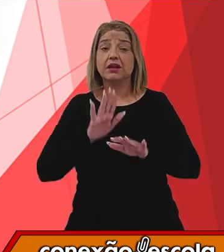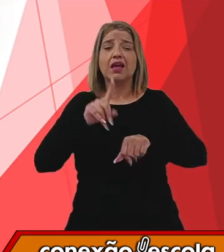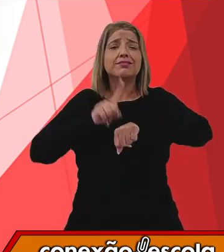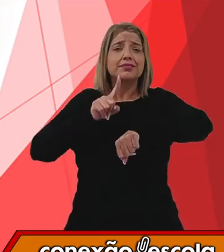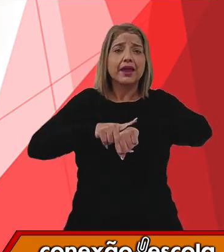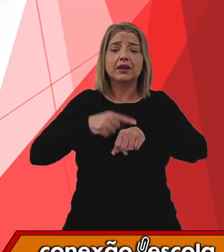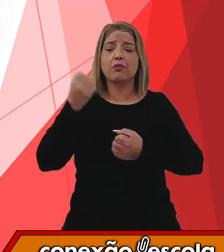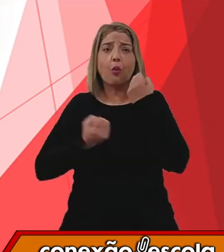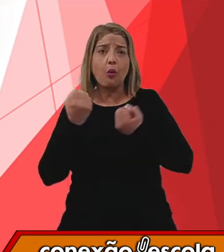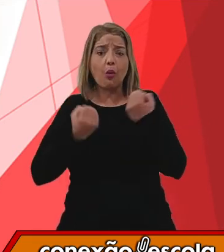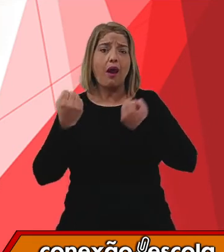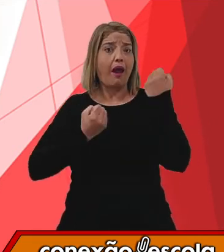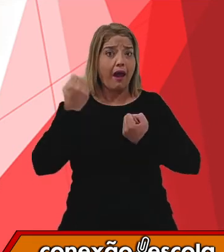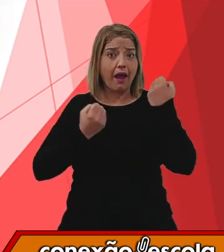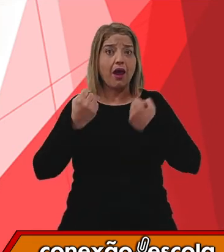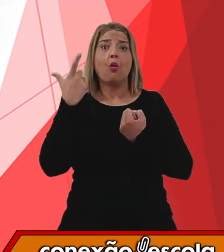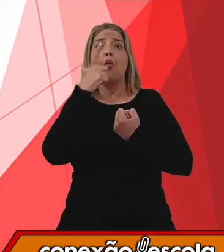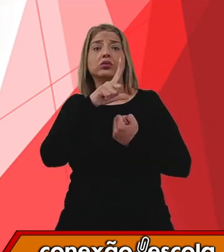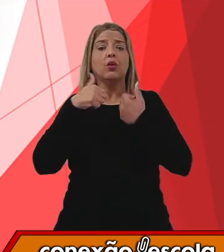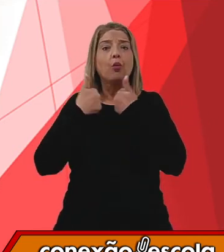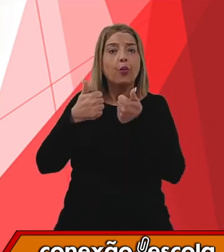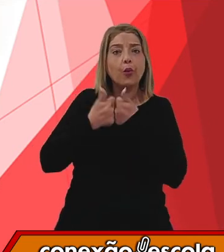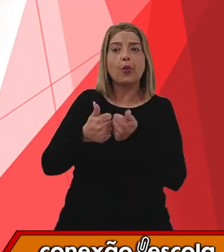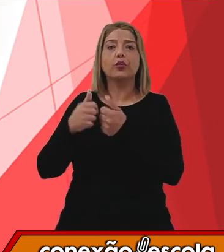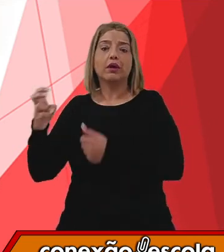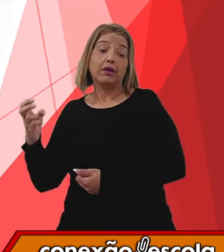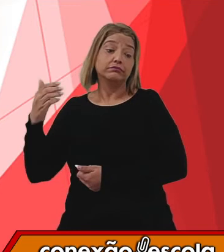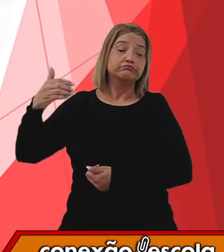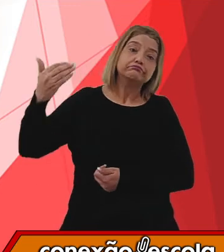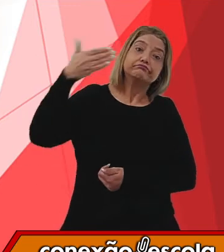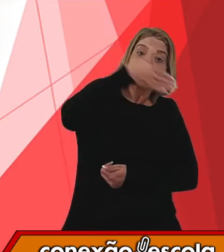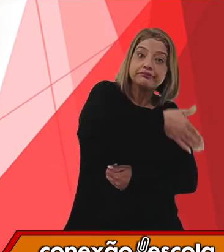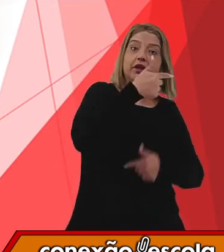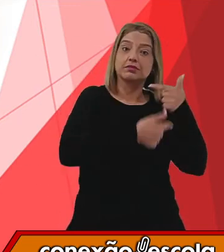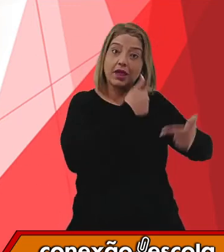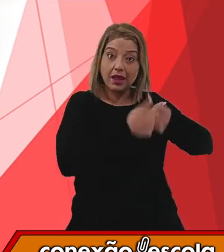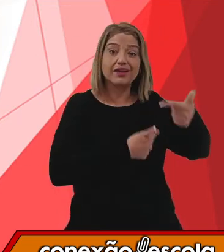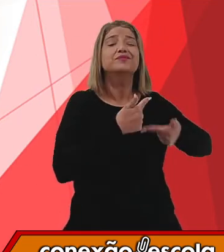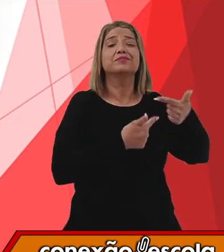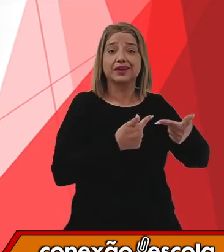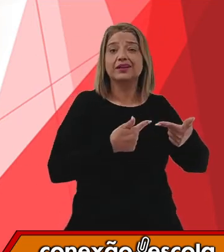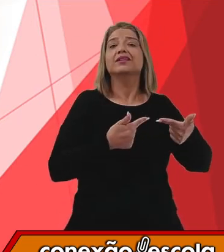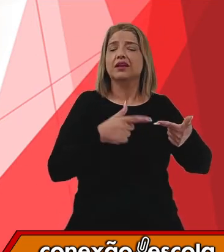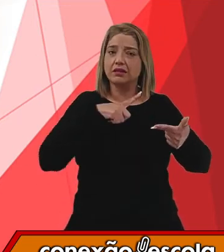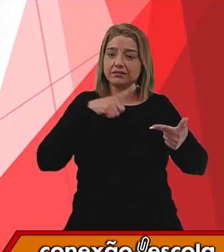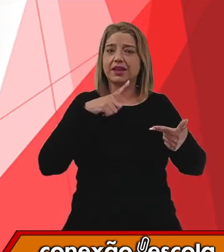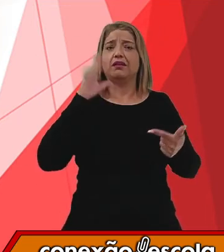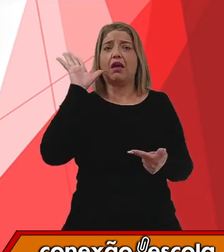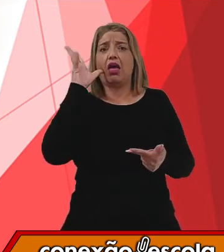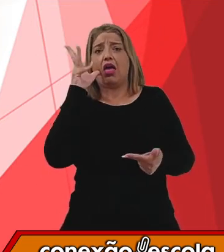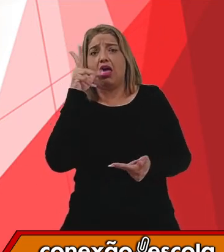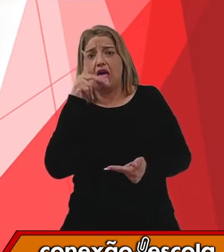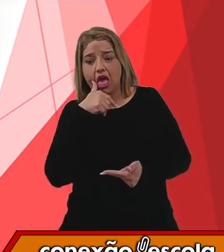na locomoção a fim de cessar o trabalho ou serviços necessários às vezes é excessivo, diminuindo